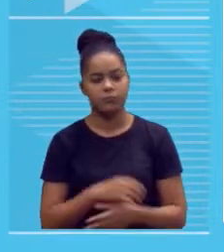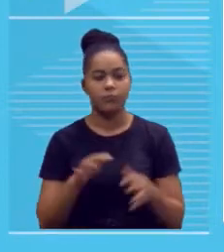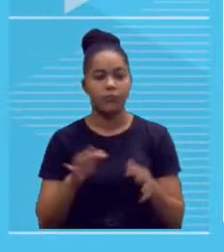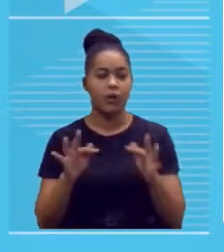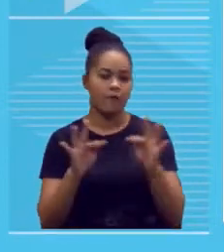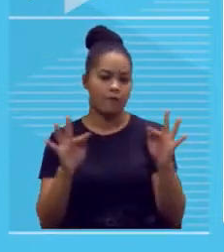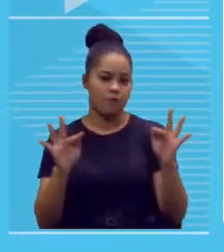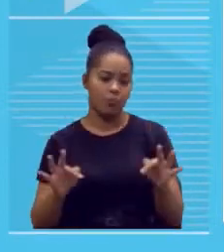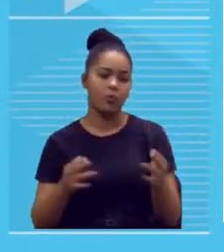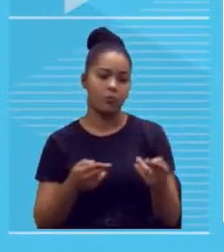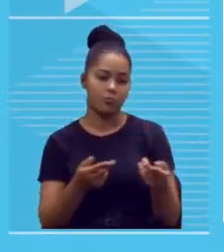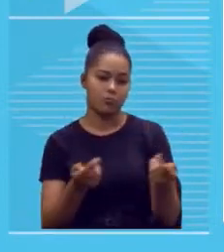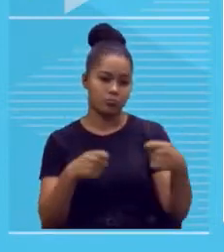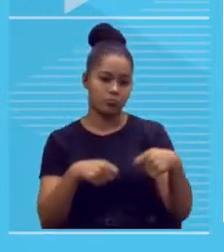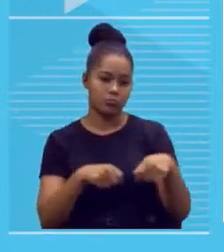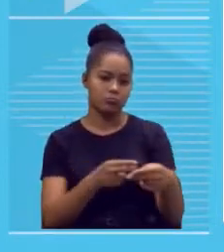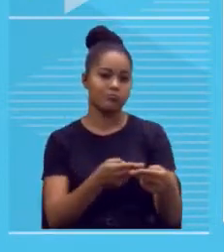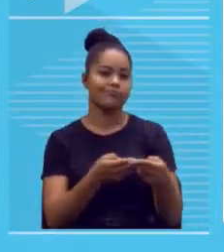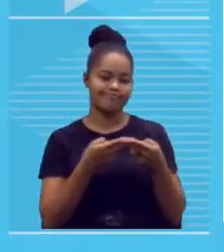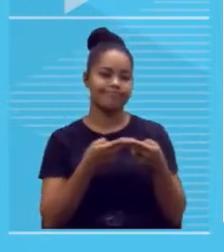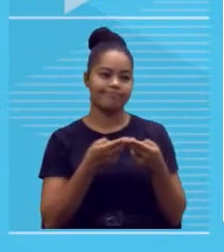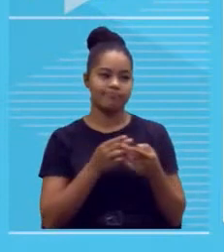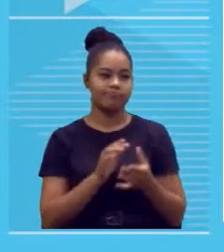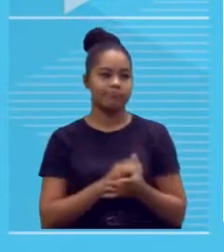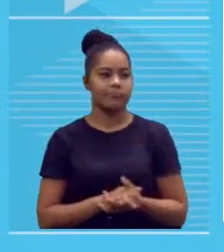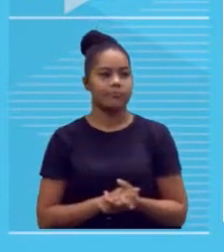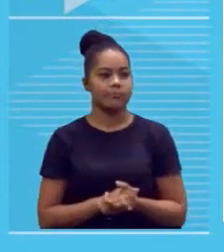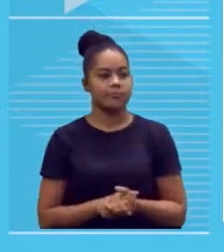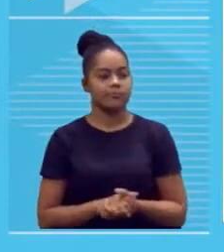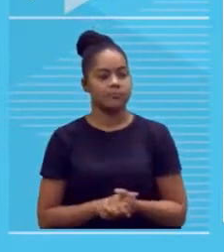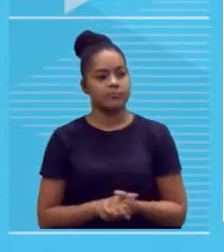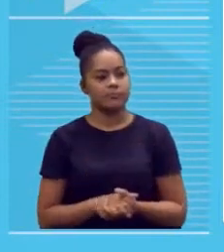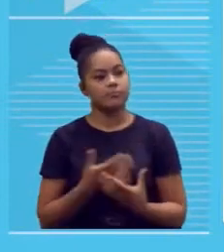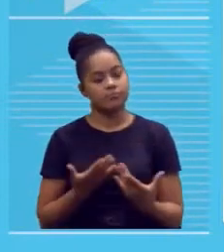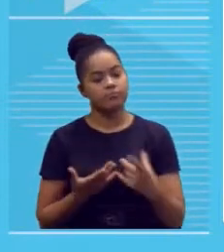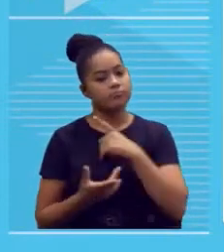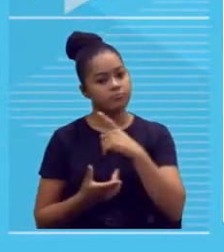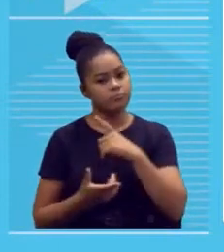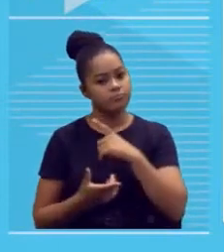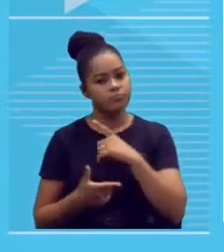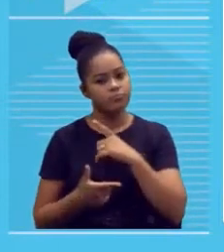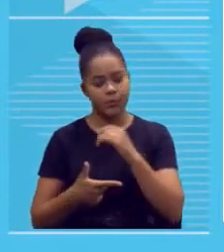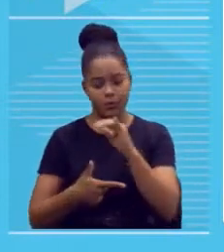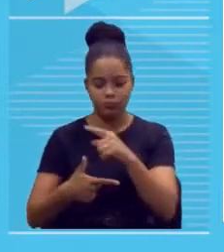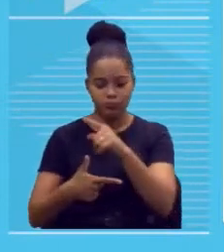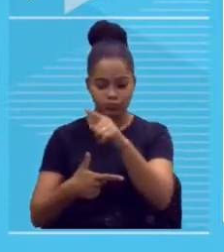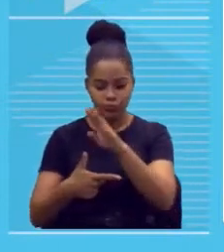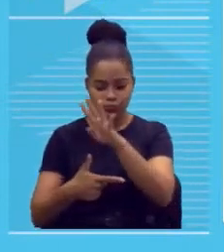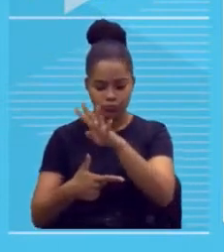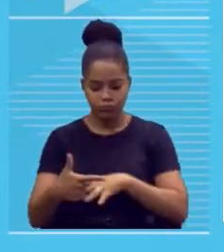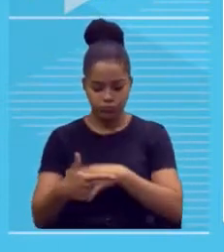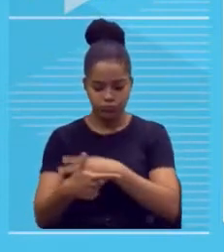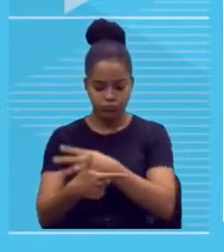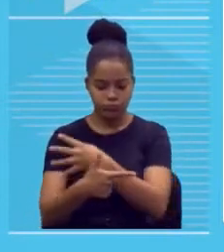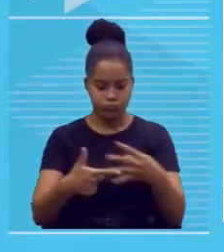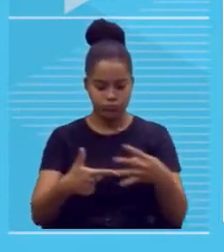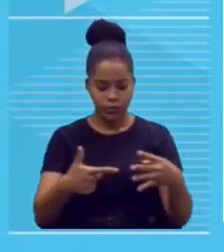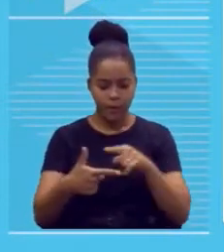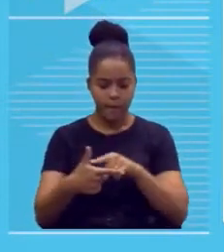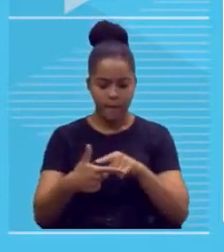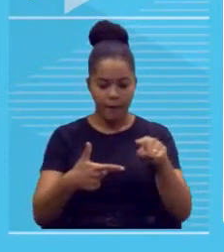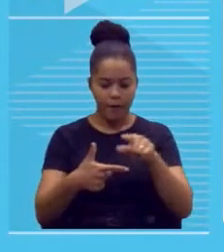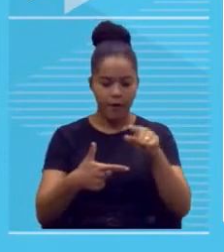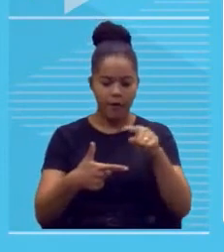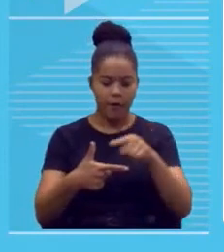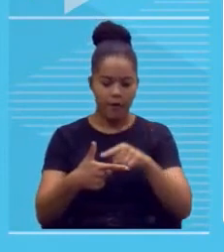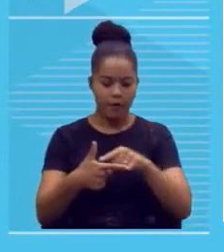Está aqui, professor. E eu já tenho praticamente todas as informações que eu preciso. Por quê? No ponto A que